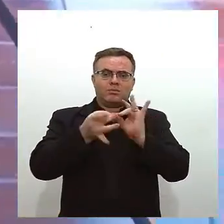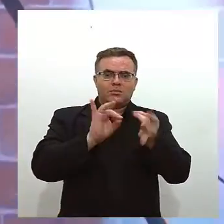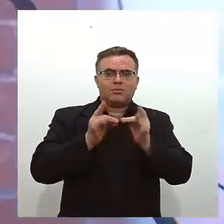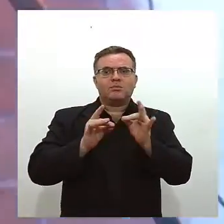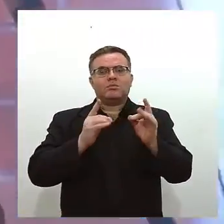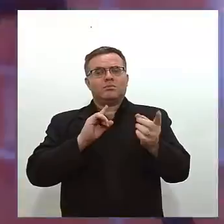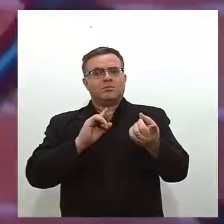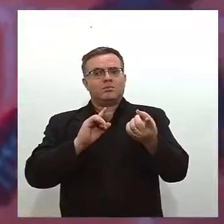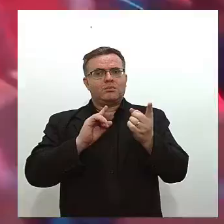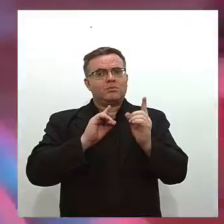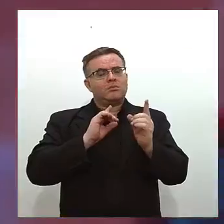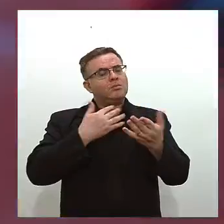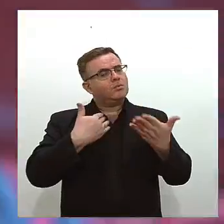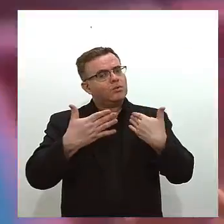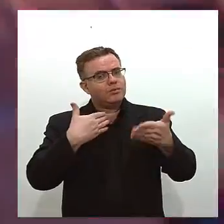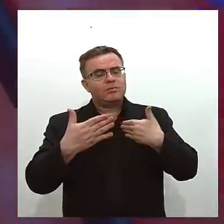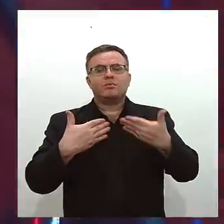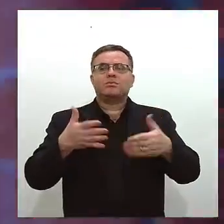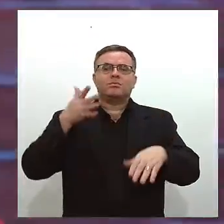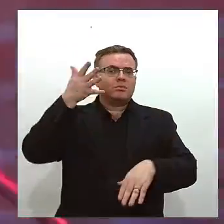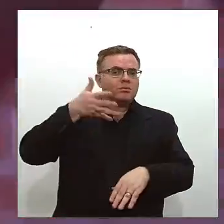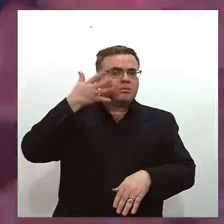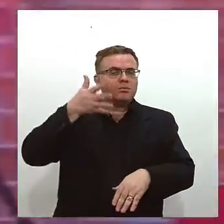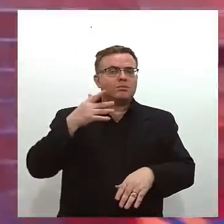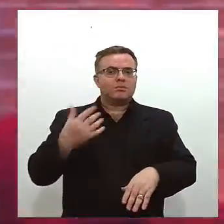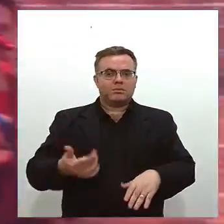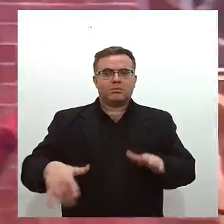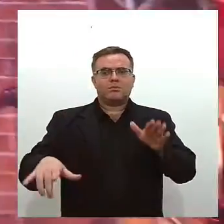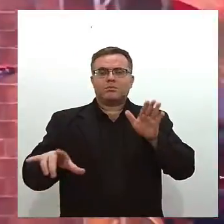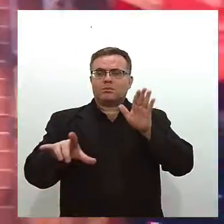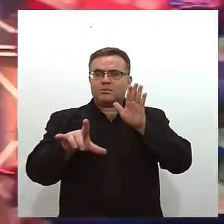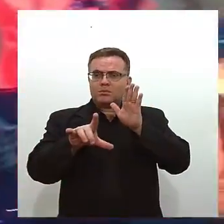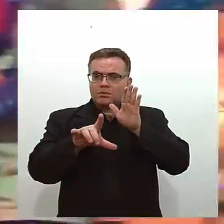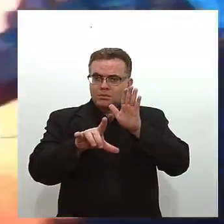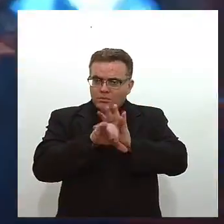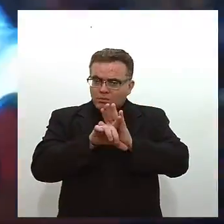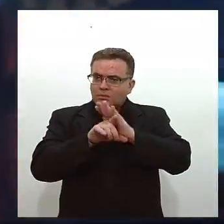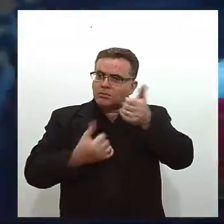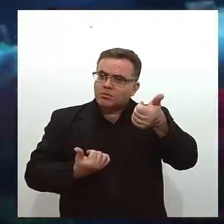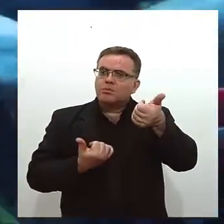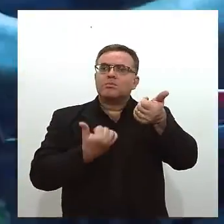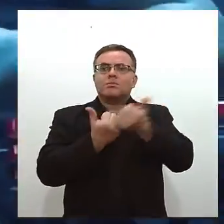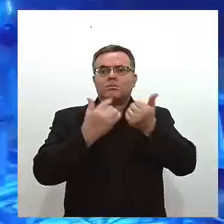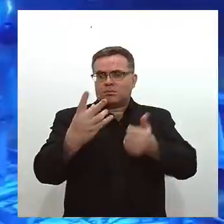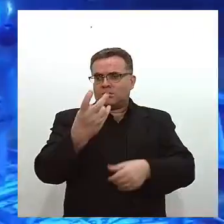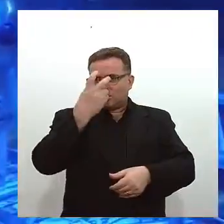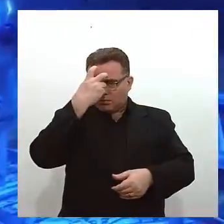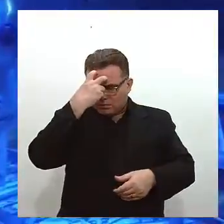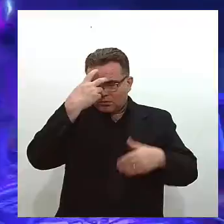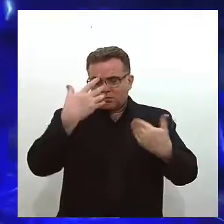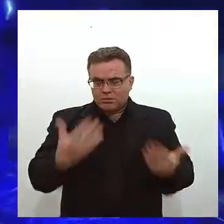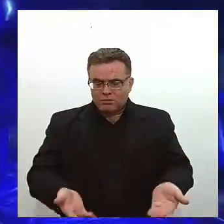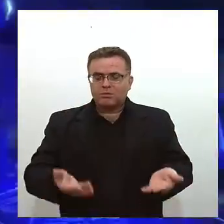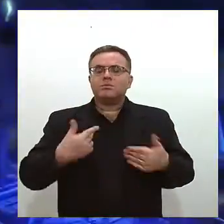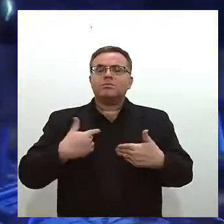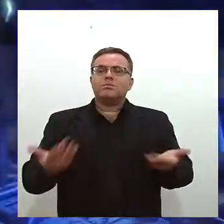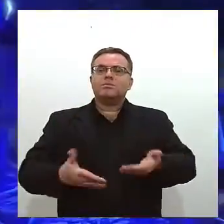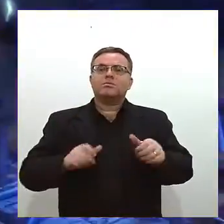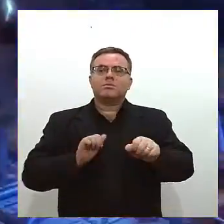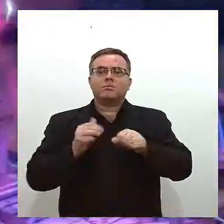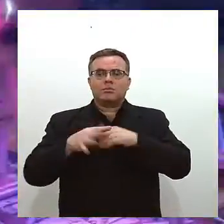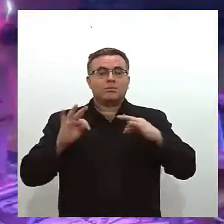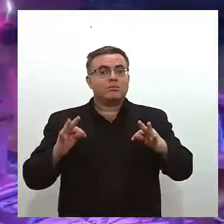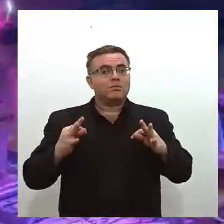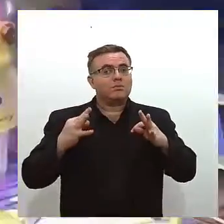e palestra. O festival tem o apoio da Lei Aldir Blanc e, devido à pandemia da Covid-19, todas as atividades